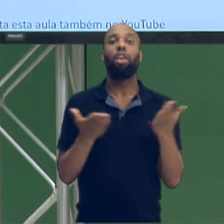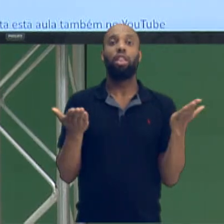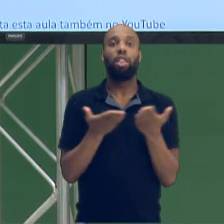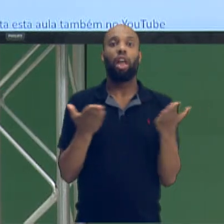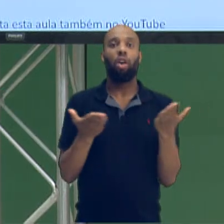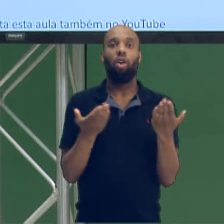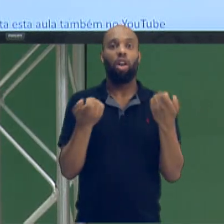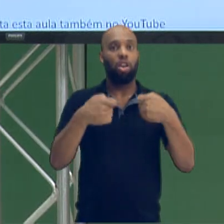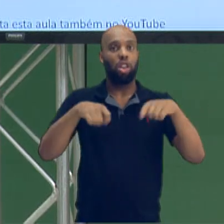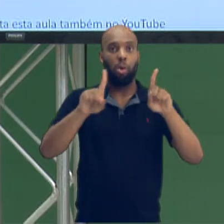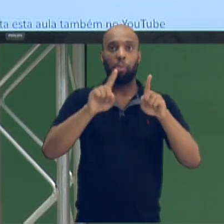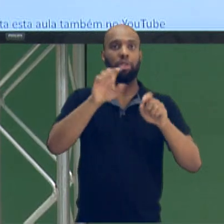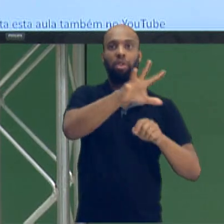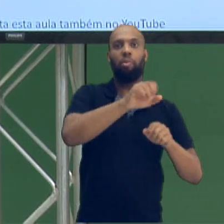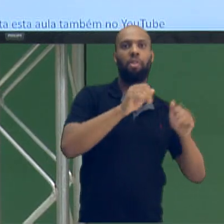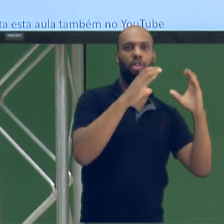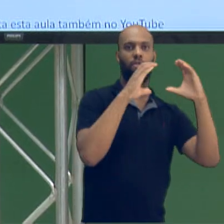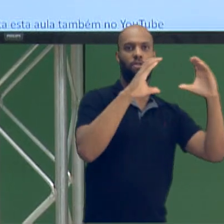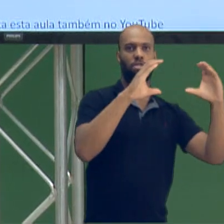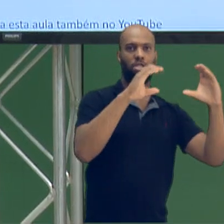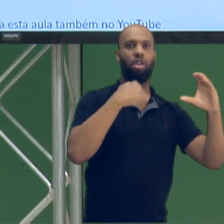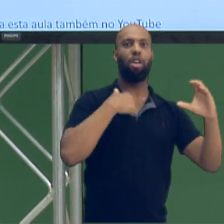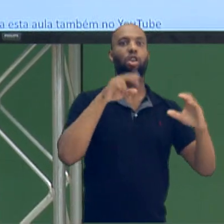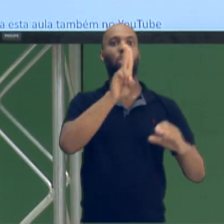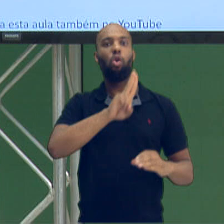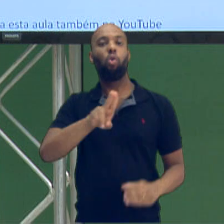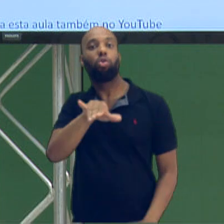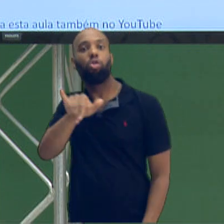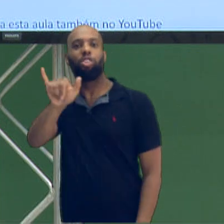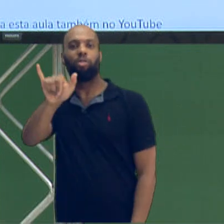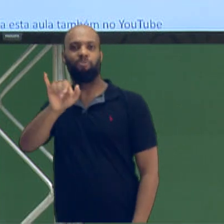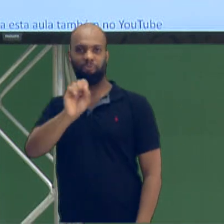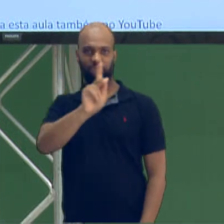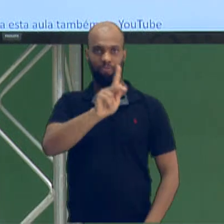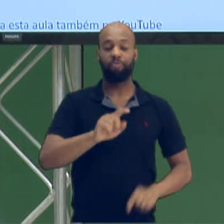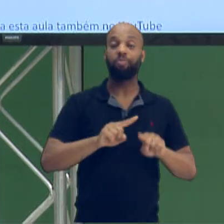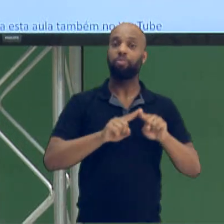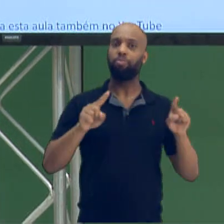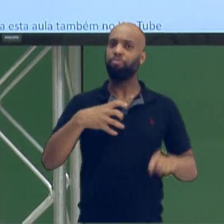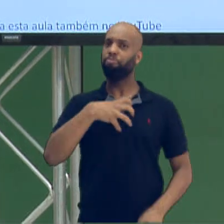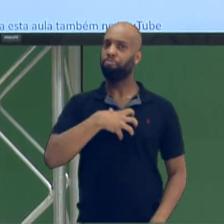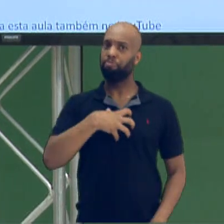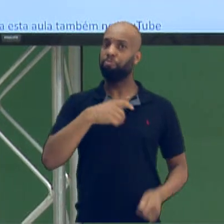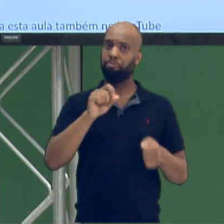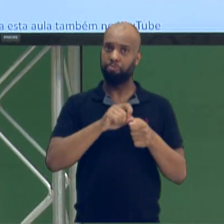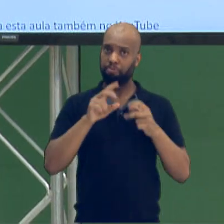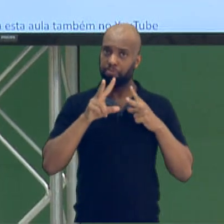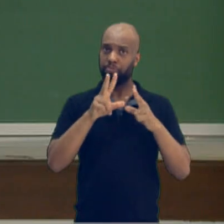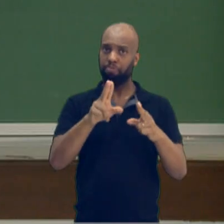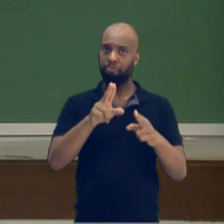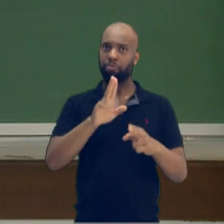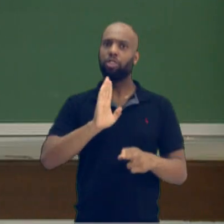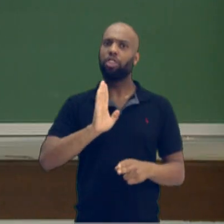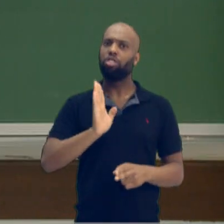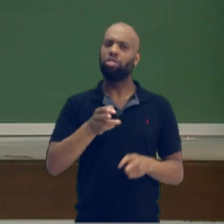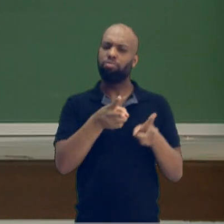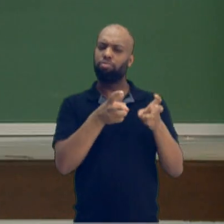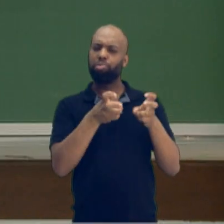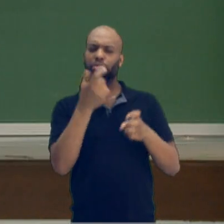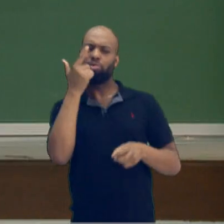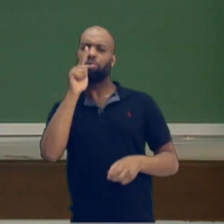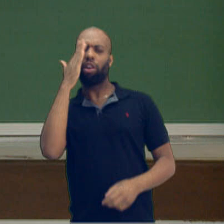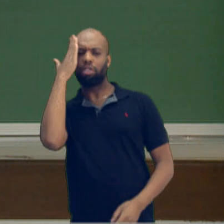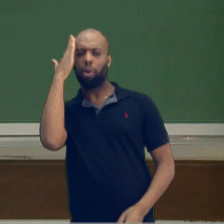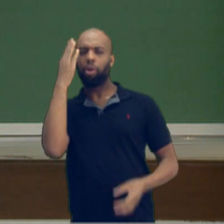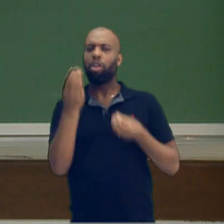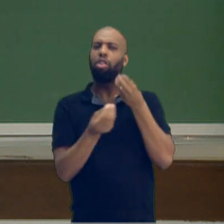não vou trabalhar com a função, eu vou trabalhar com o valor de y, tá? Mas é igual, né? A gente já reconhece essa forma, tá